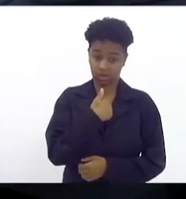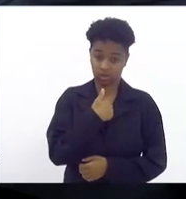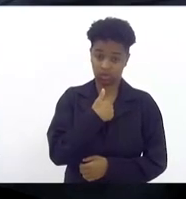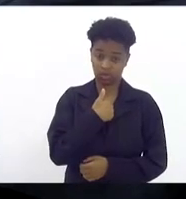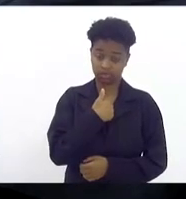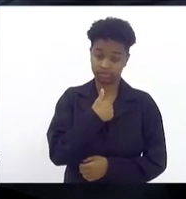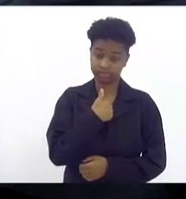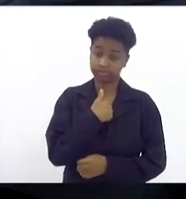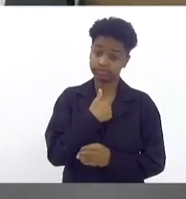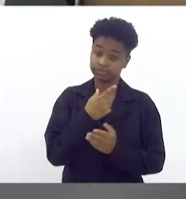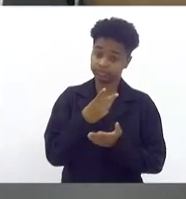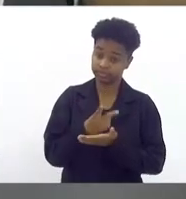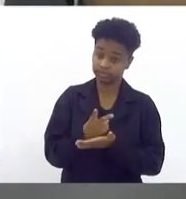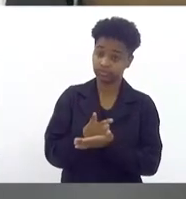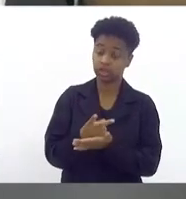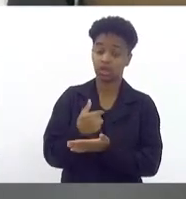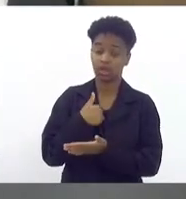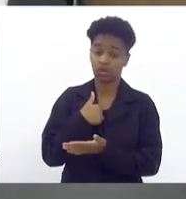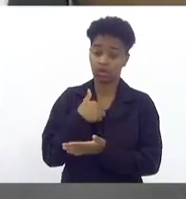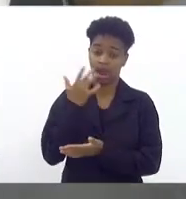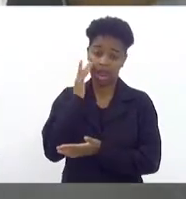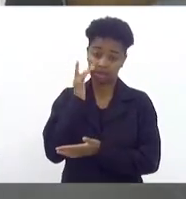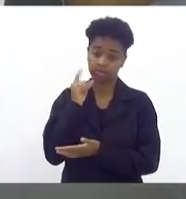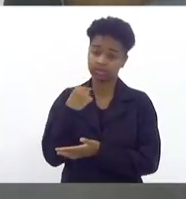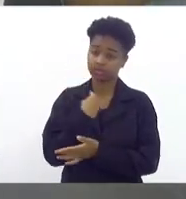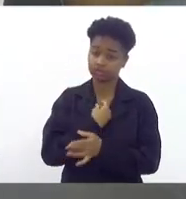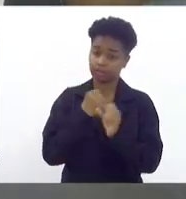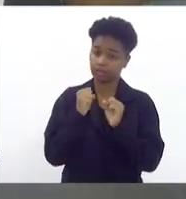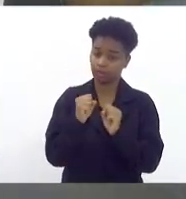que a gente pode, inclusive, como já fala lá,